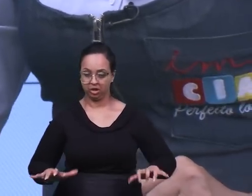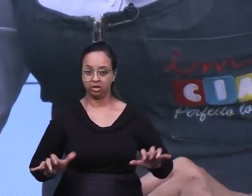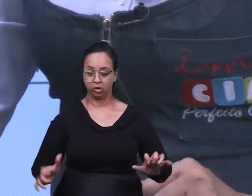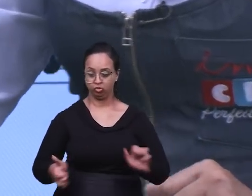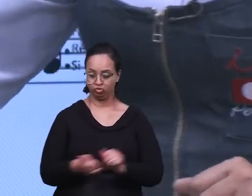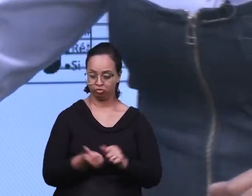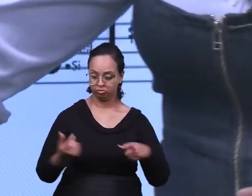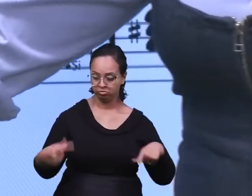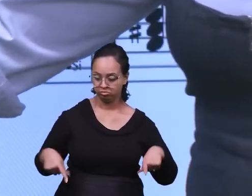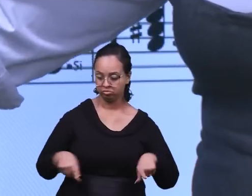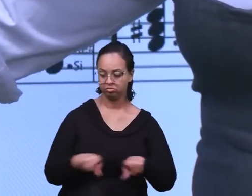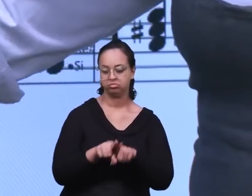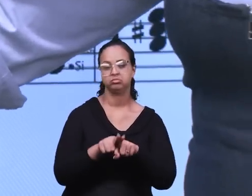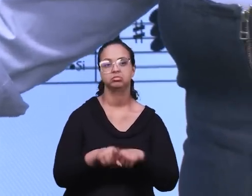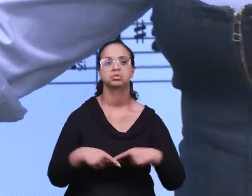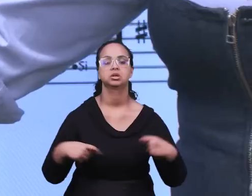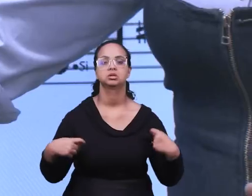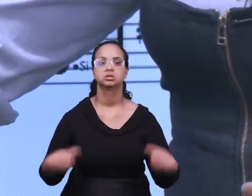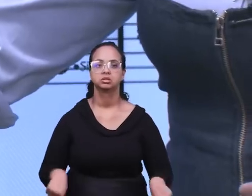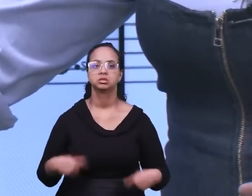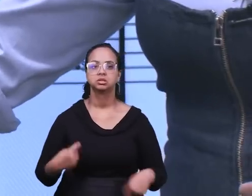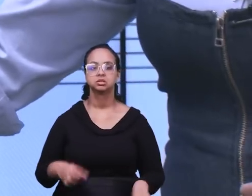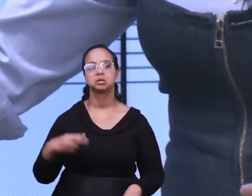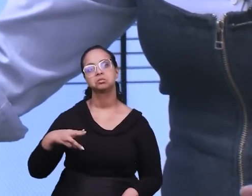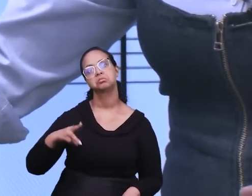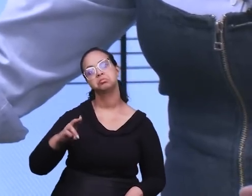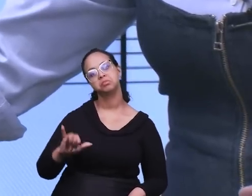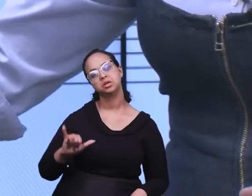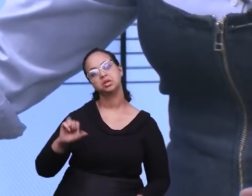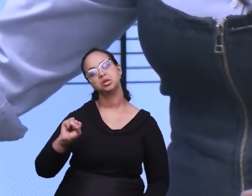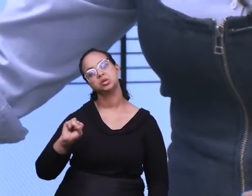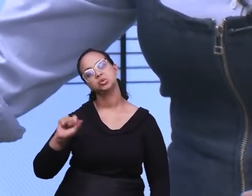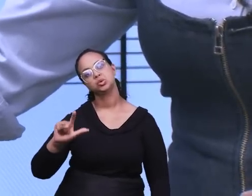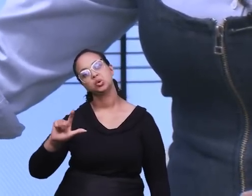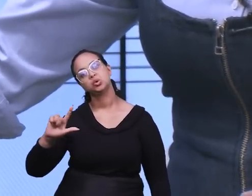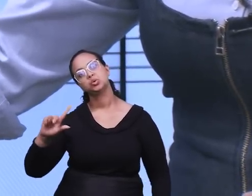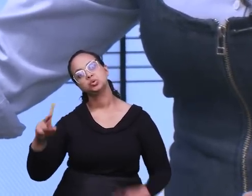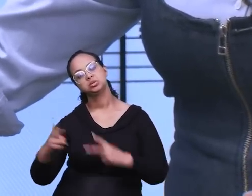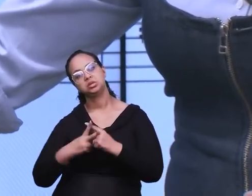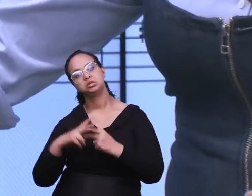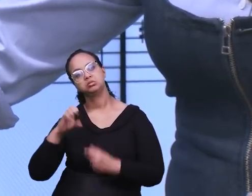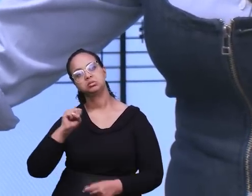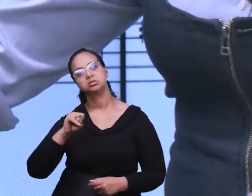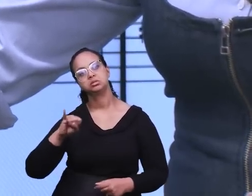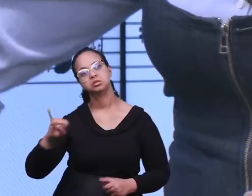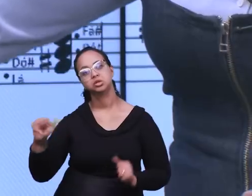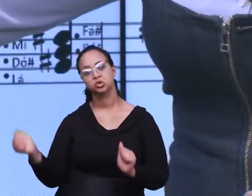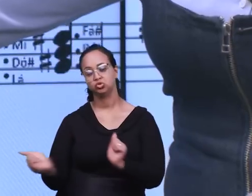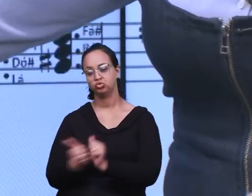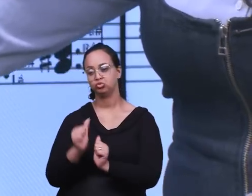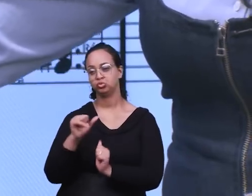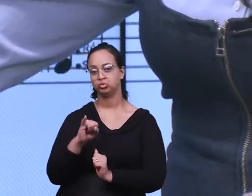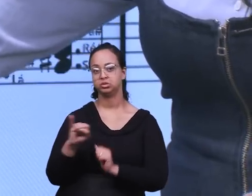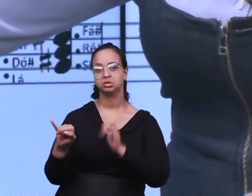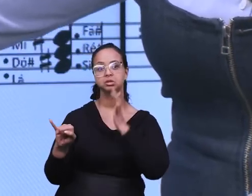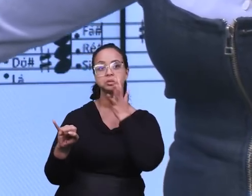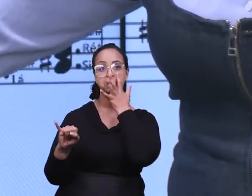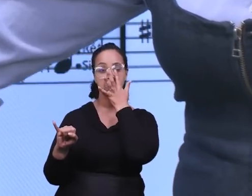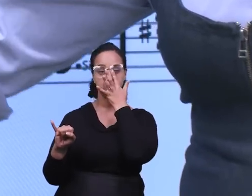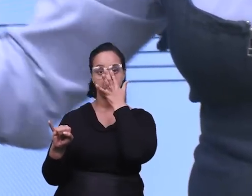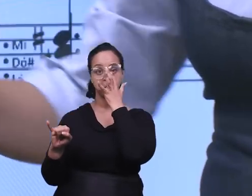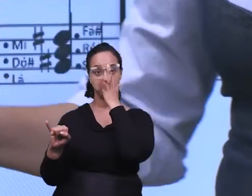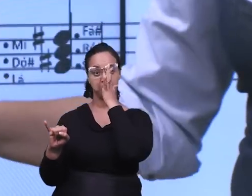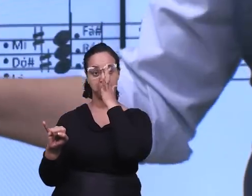direita. Depois, o acorde Mi maior, Mi, Sol sustenido, Si, juntinho com a